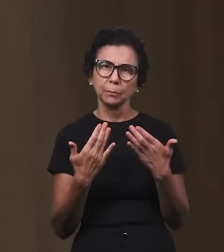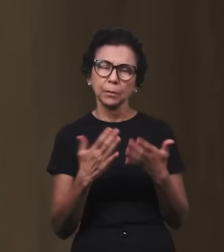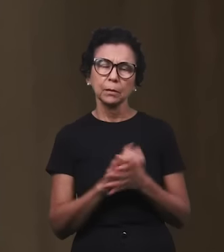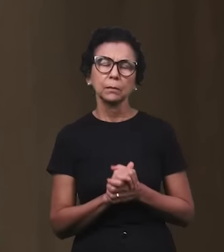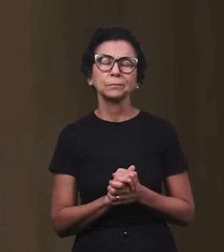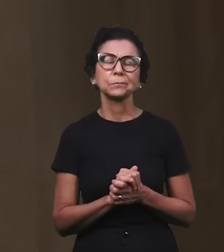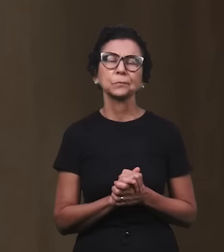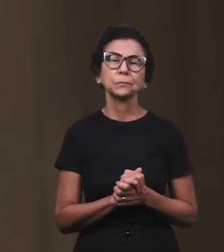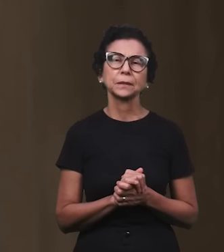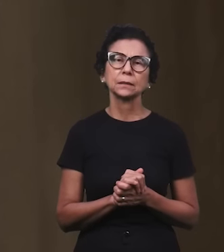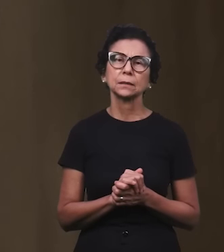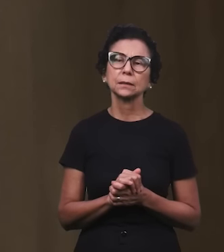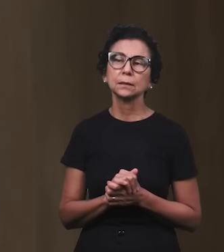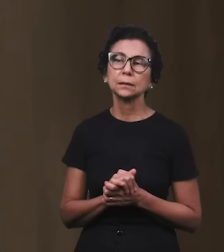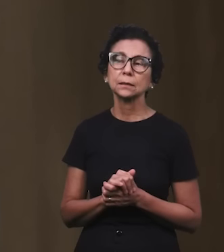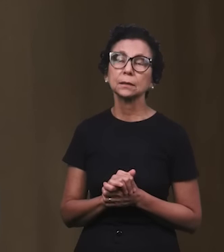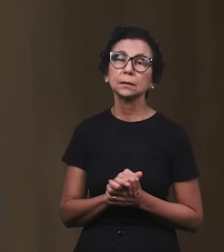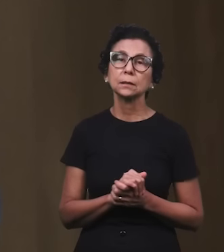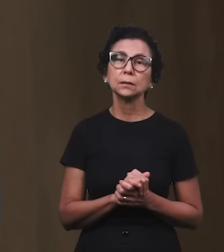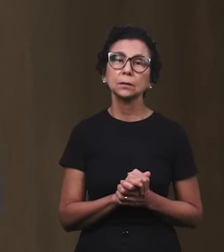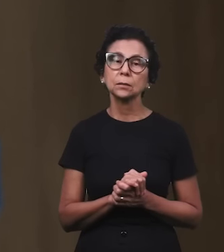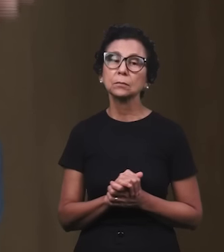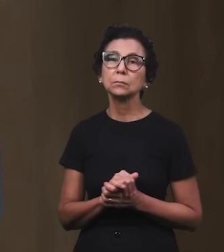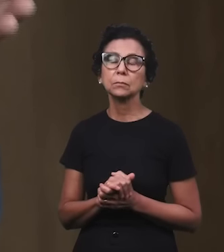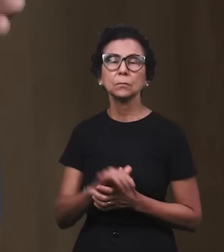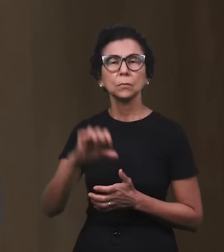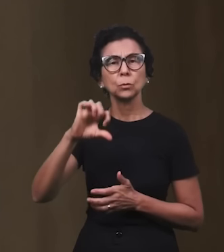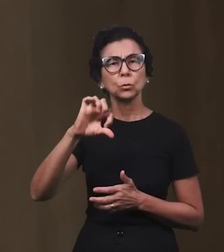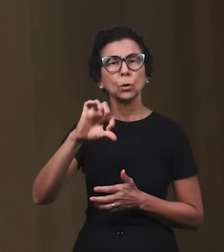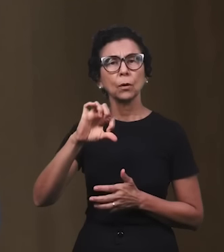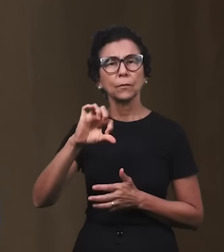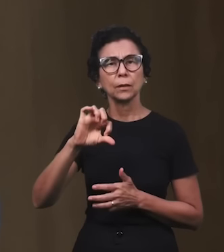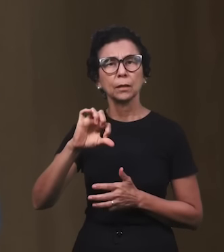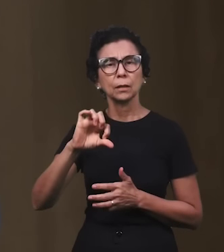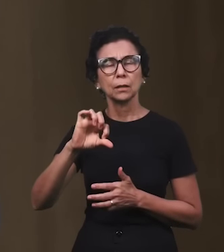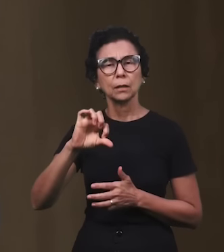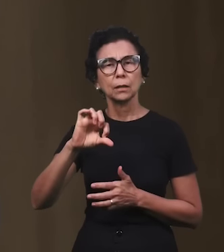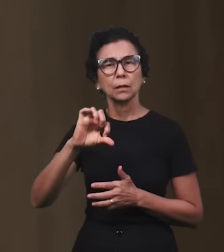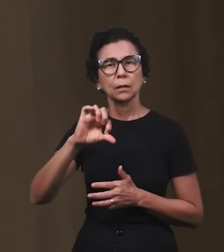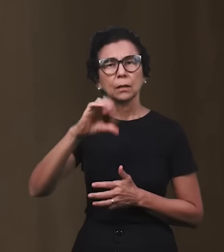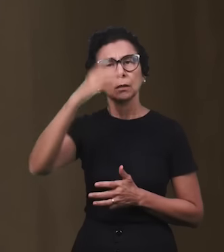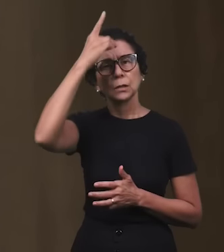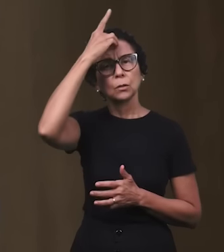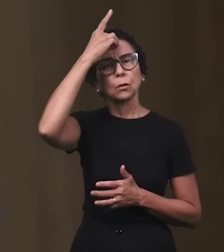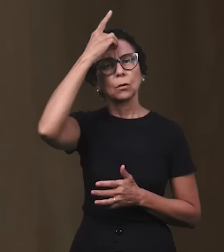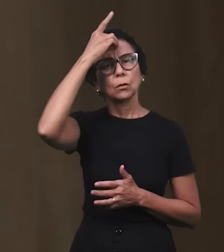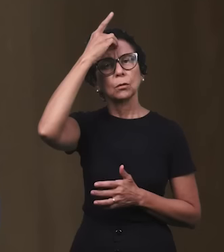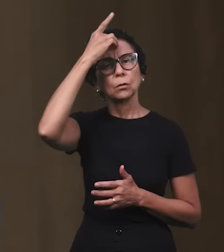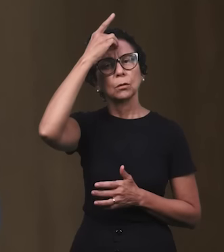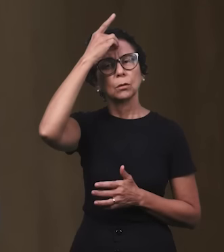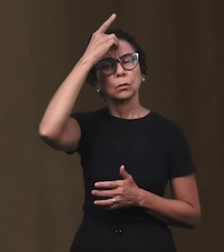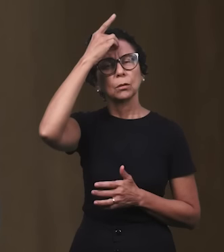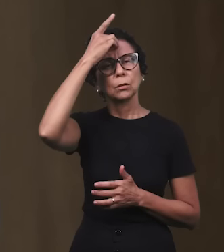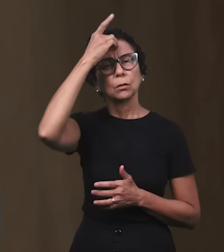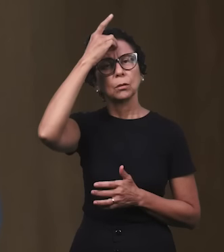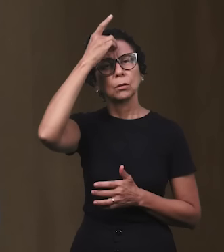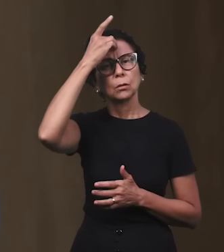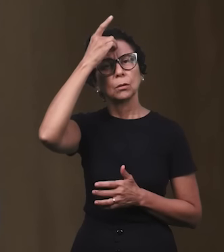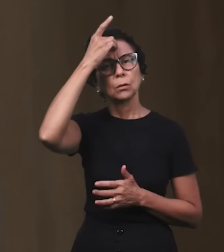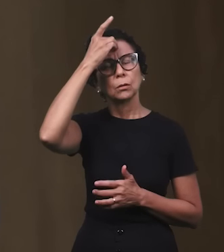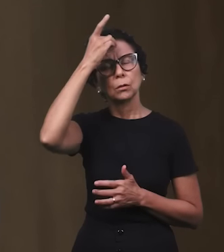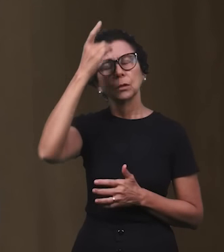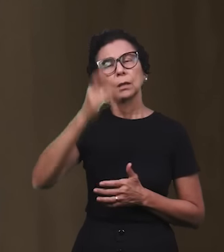atenção dos irmãos para essas operações. Então, essas 9 operações, vamos ver como é que elas